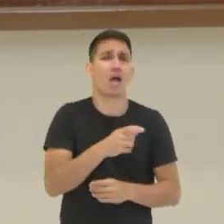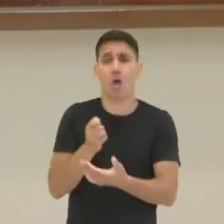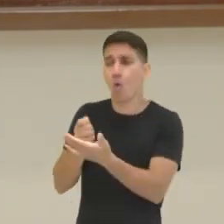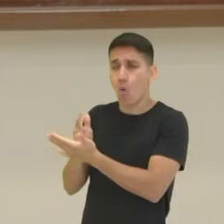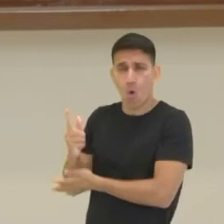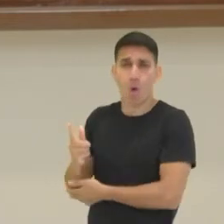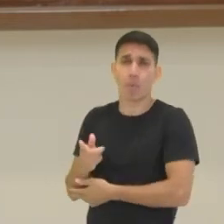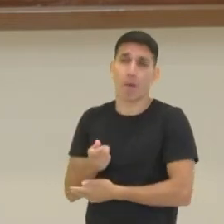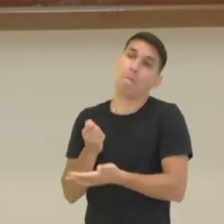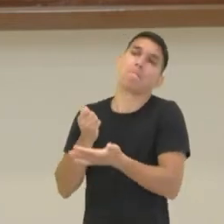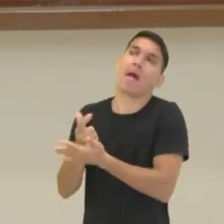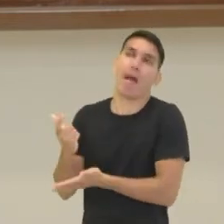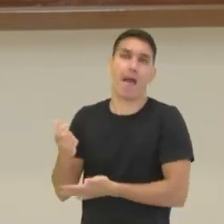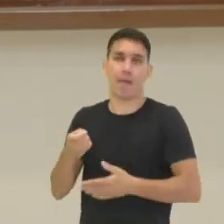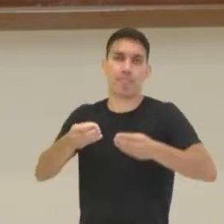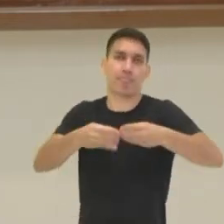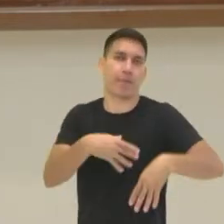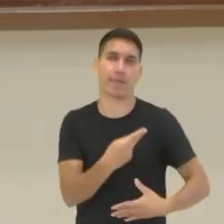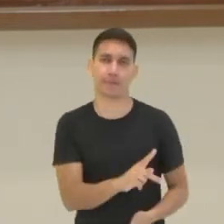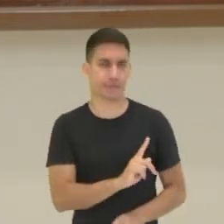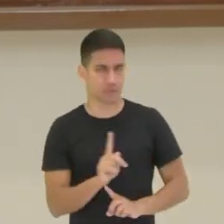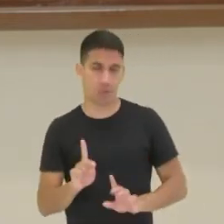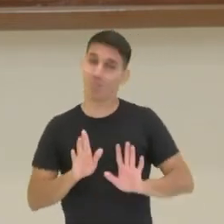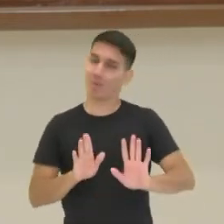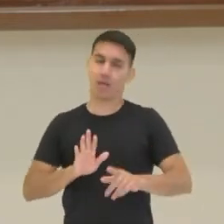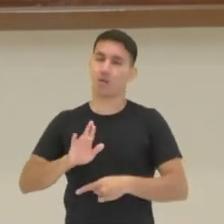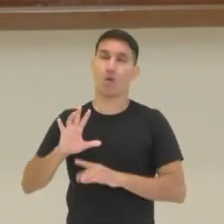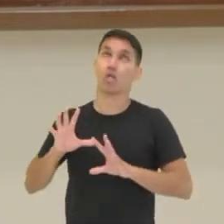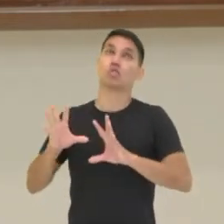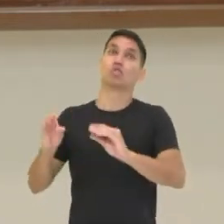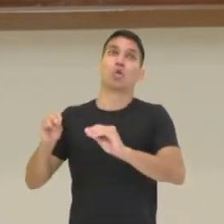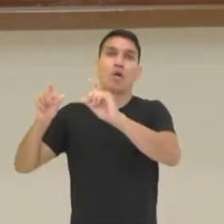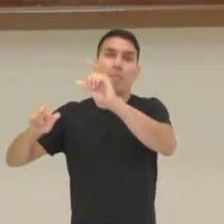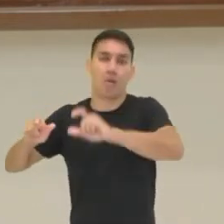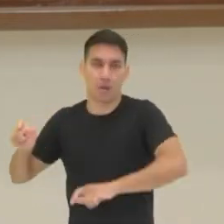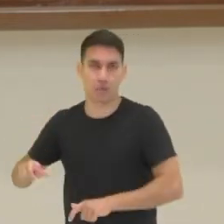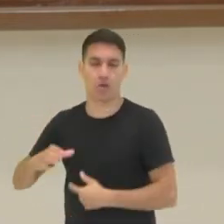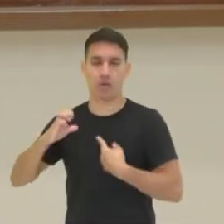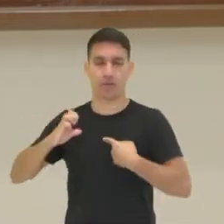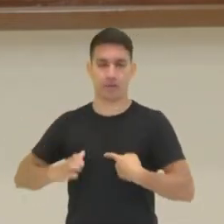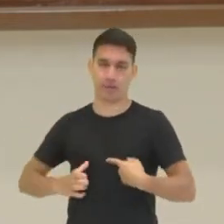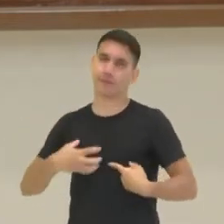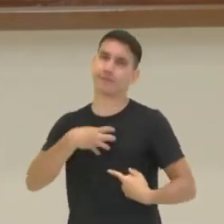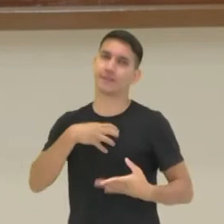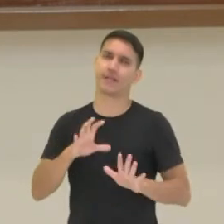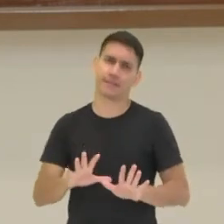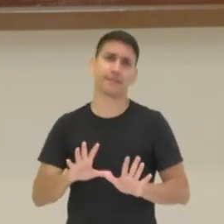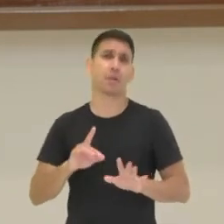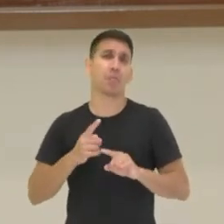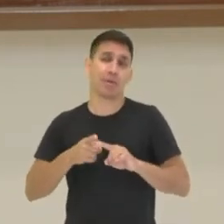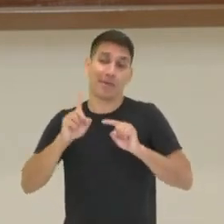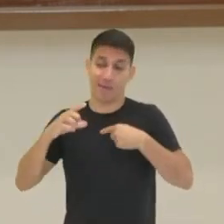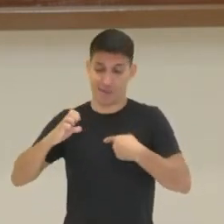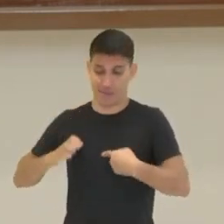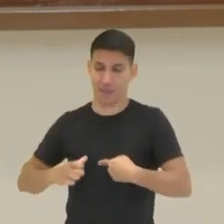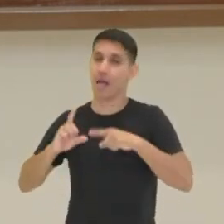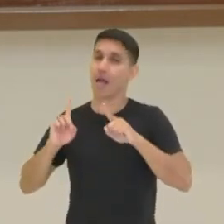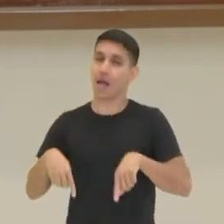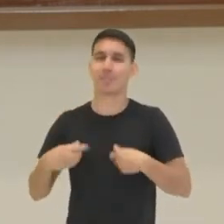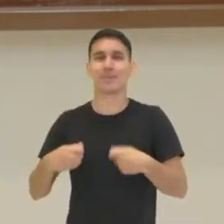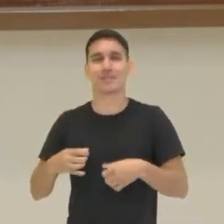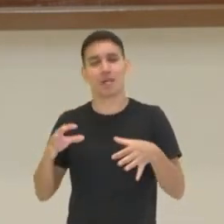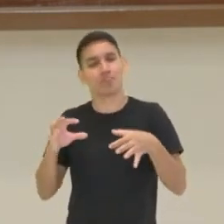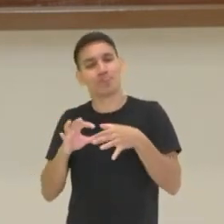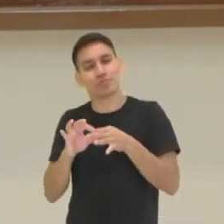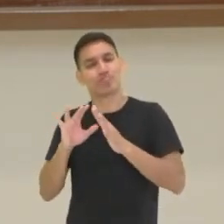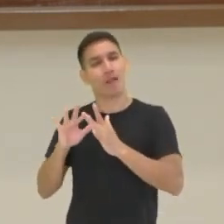né? Mas nem sempre as pessoas são dotadas dessa ética, desse fazer correto, que é o que deveria de rondar as